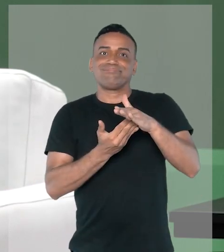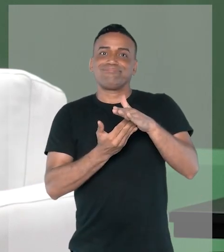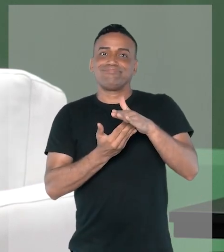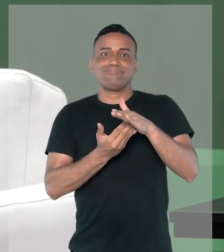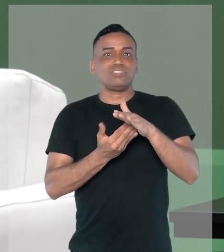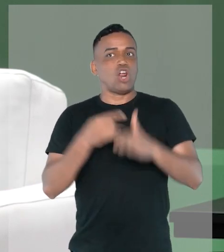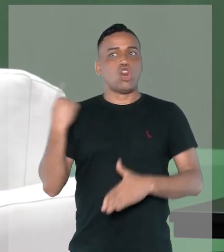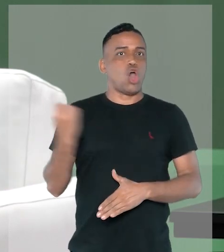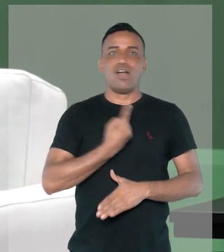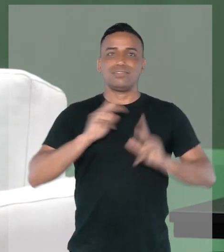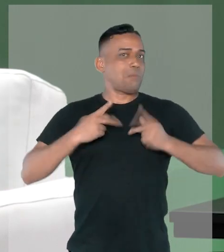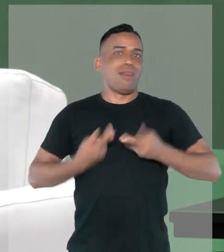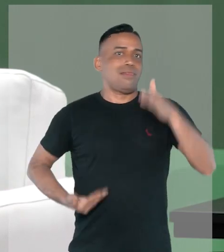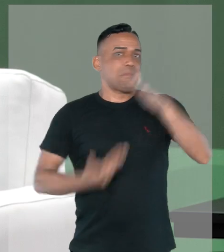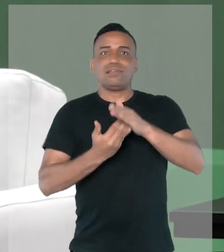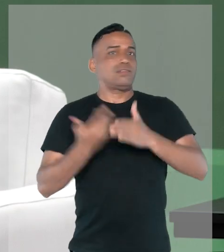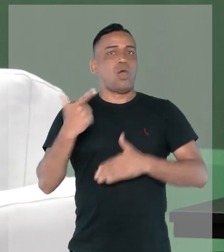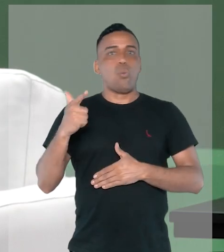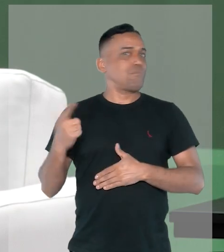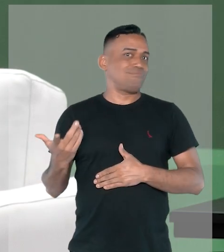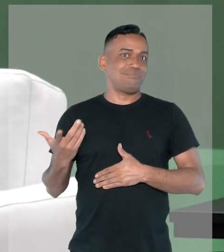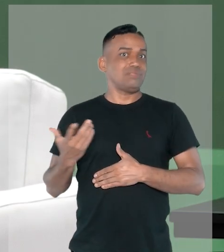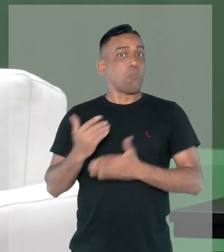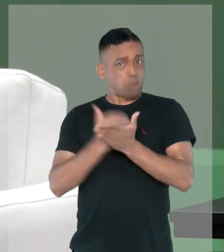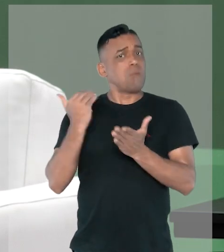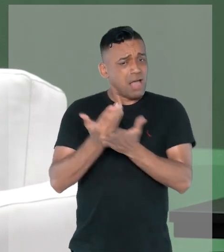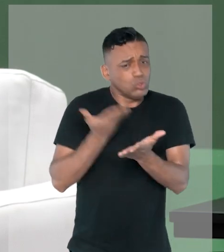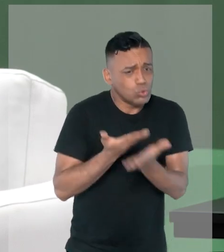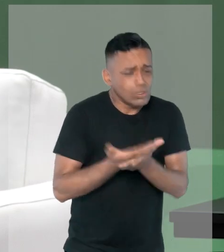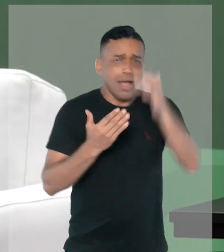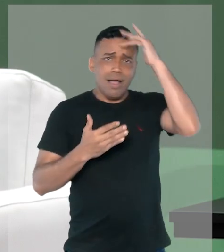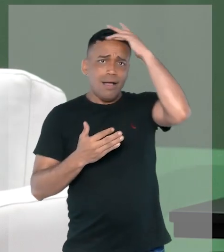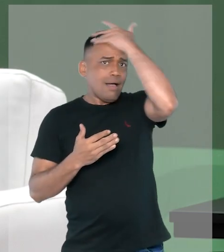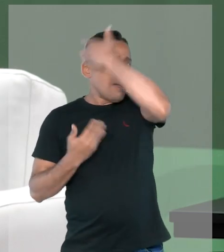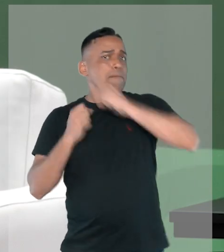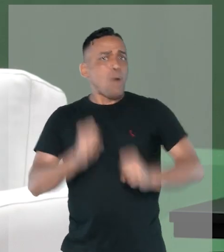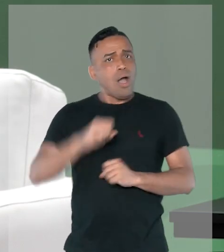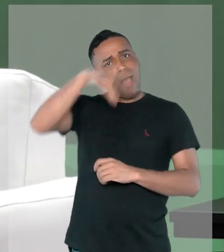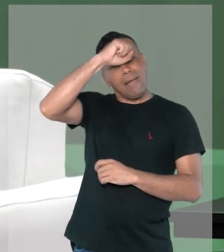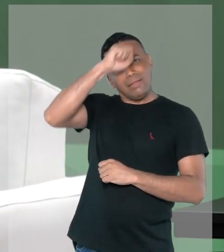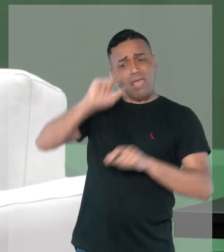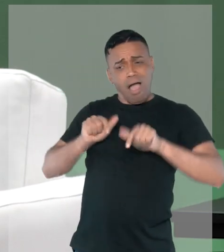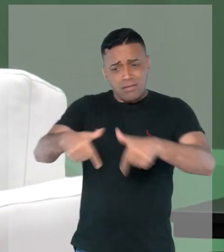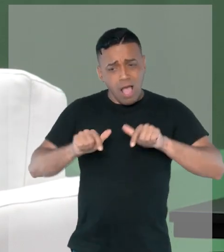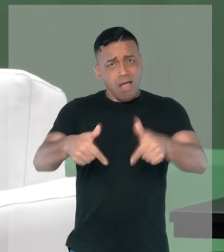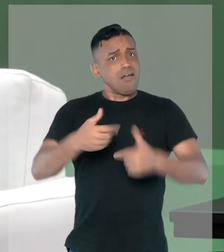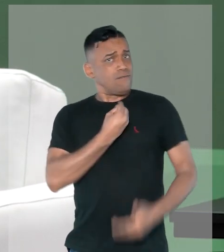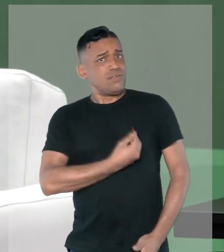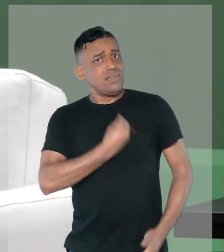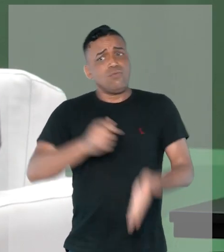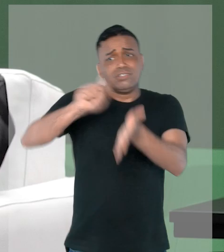a gente não se limita. Ainda tem mais. Mais que eu posso estudar, mais que eu posso aprender, mais que eu posso fazer no mundo, mais